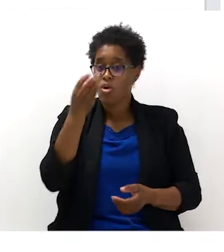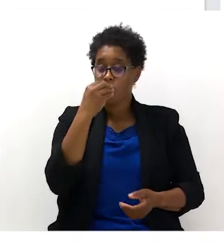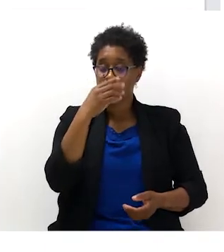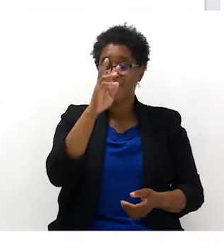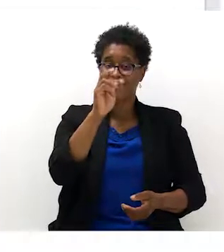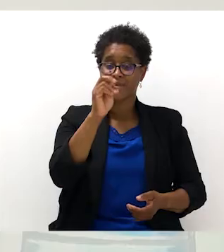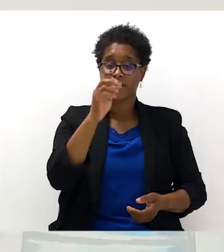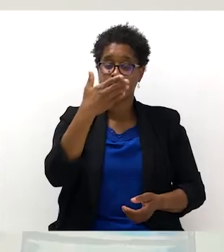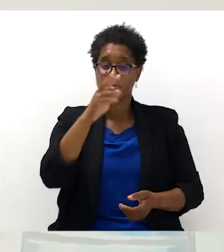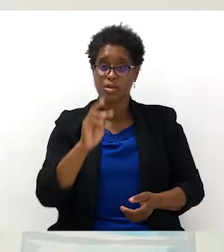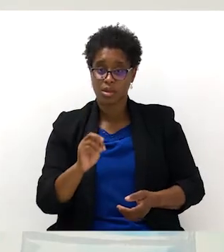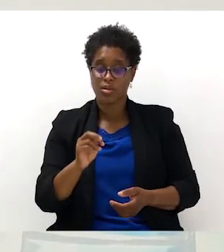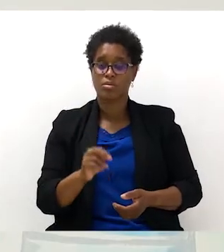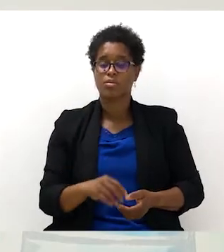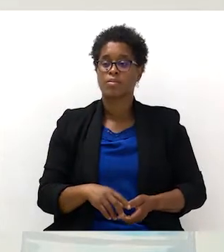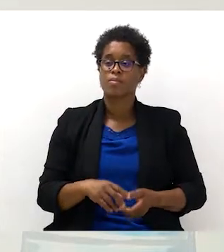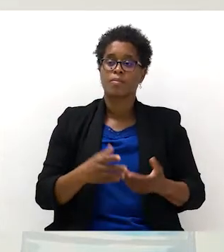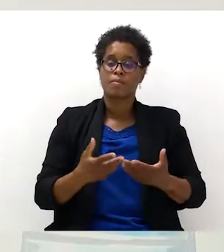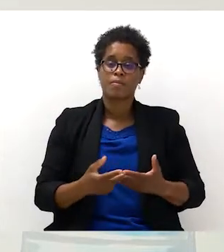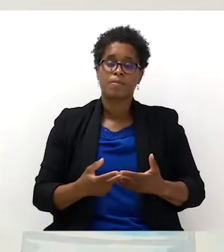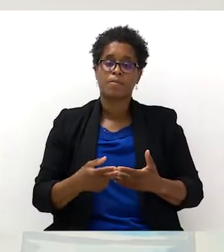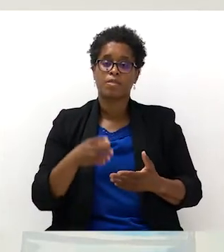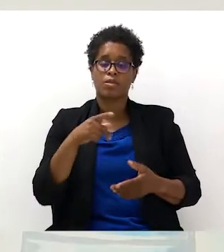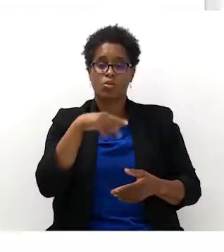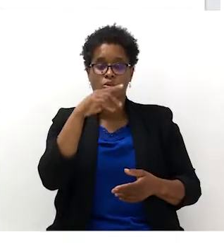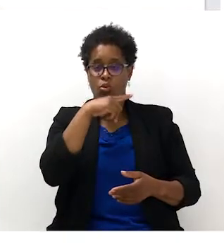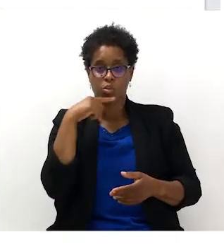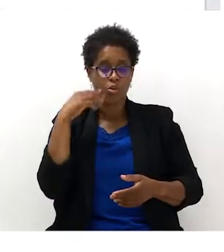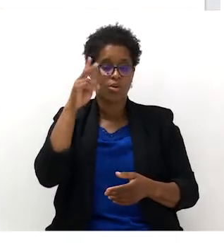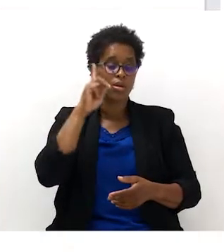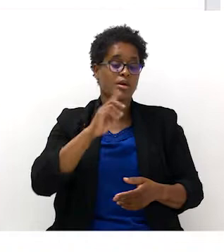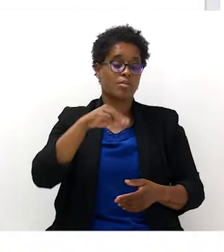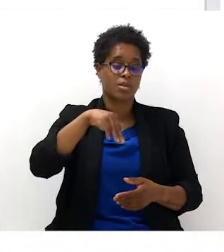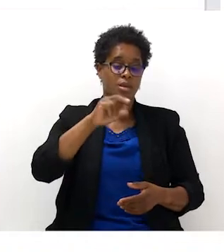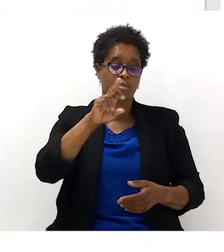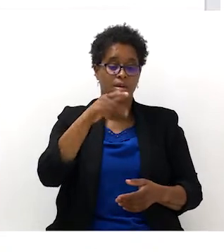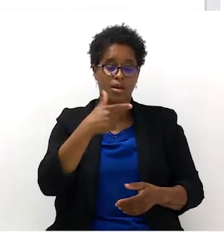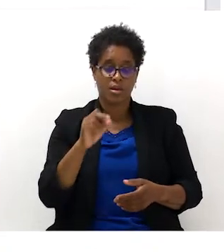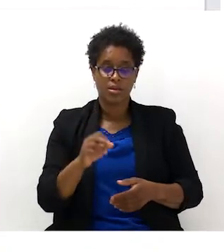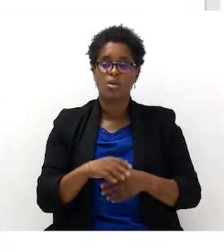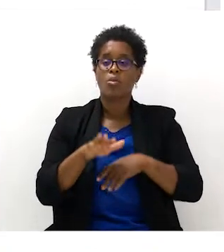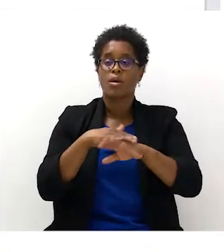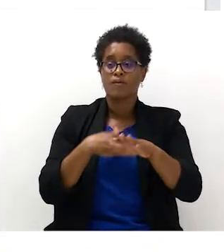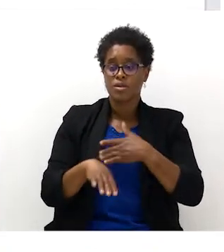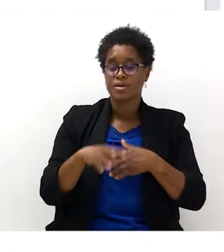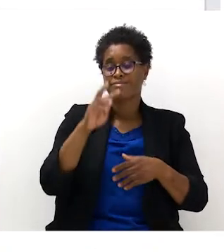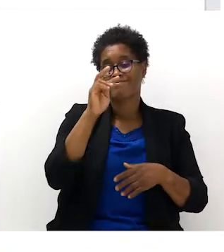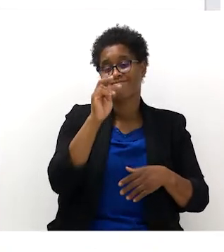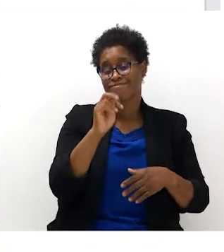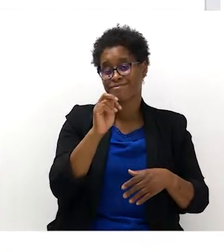bolo da Marta. A terça parte está representada aqui. Para calcular a terça